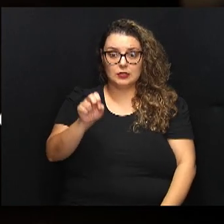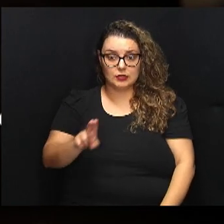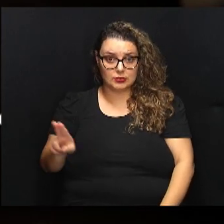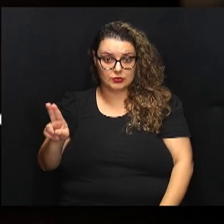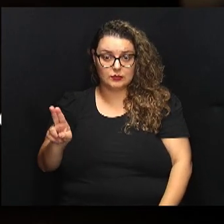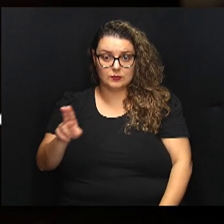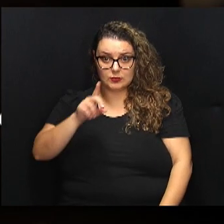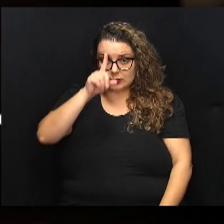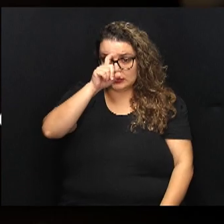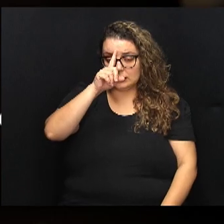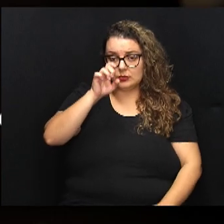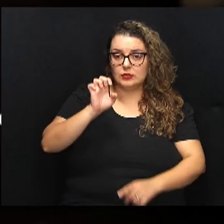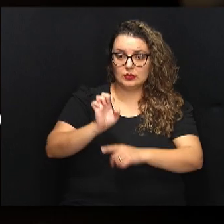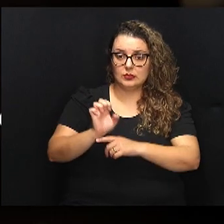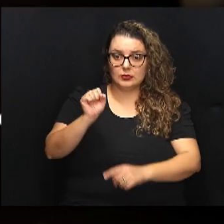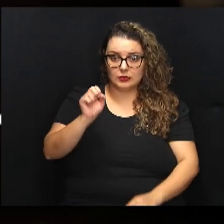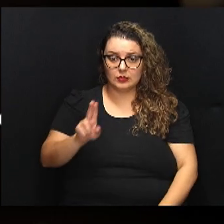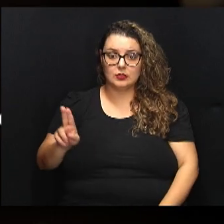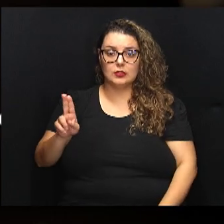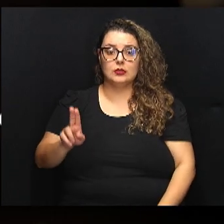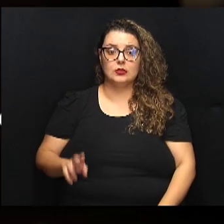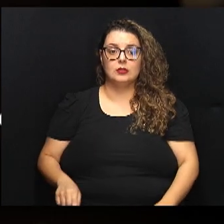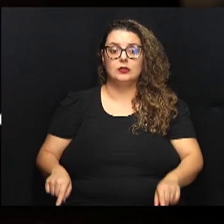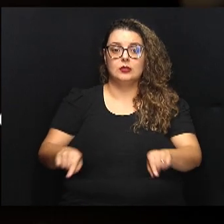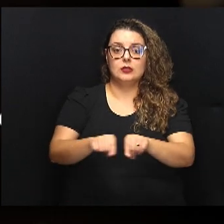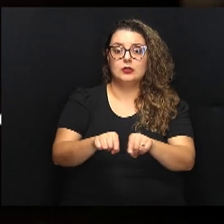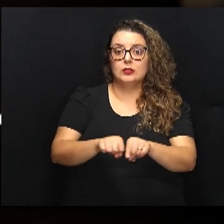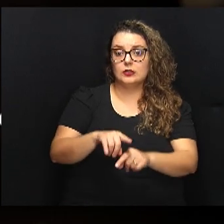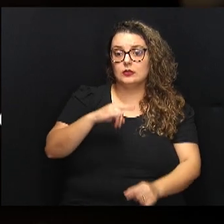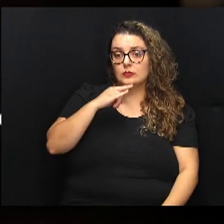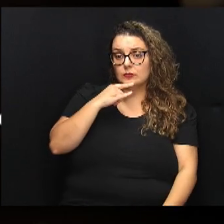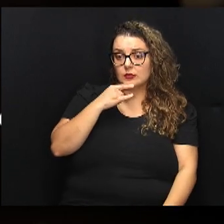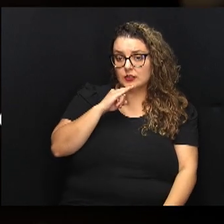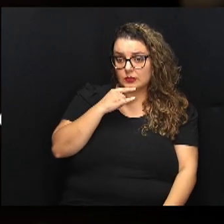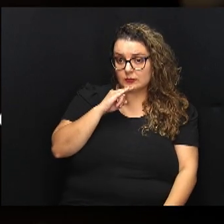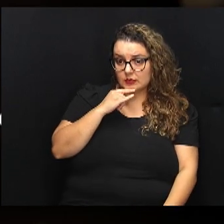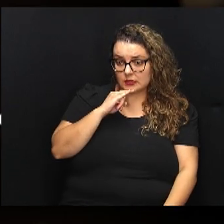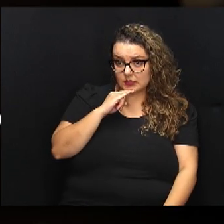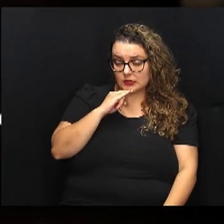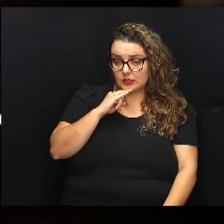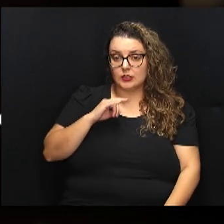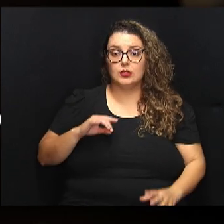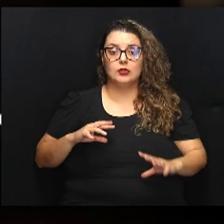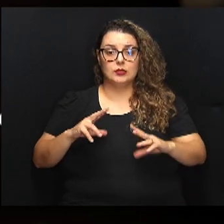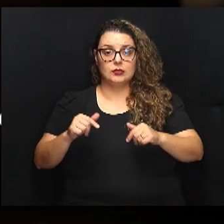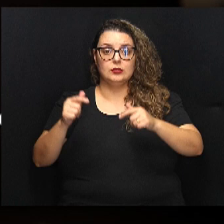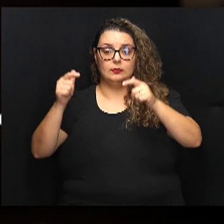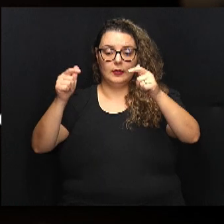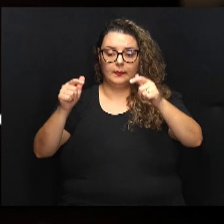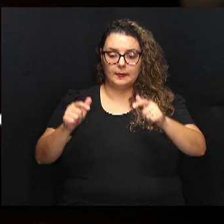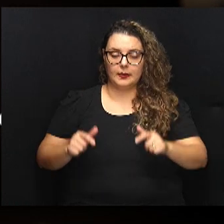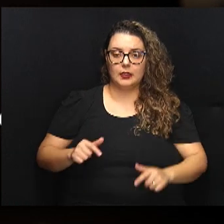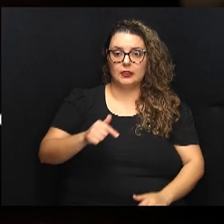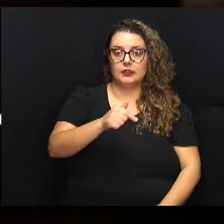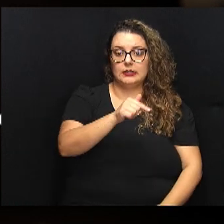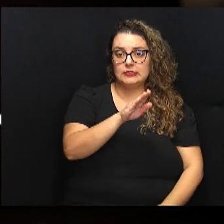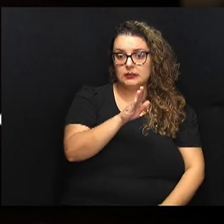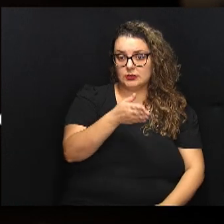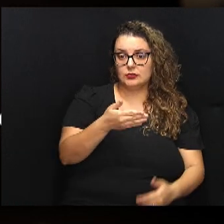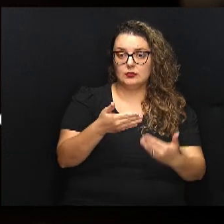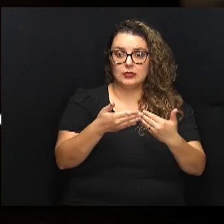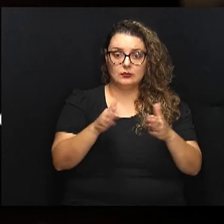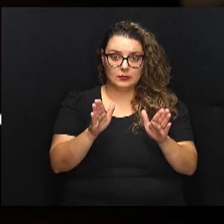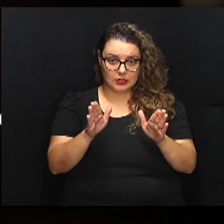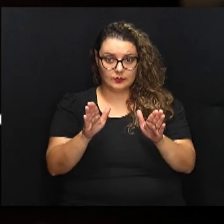Hospital Estadual de Sumaré, e em Piracicaba, né? Todos esses abrem a partir das 7h30, tá, da